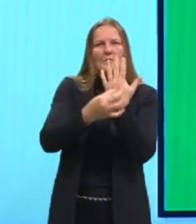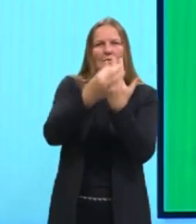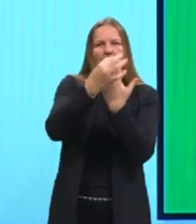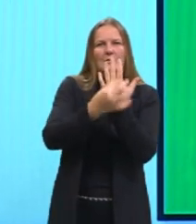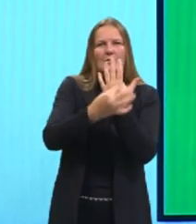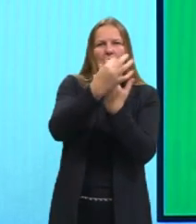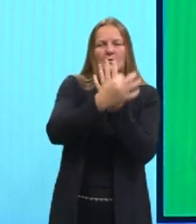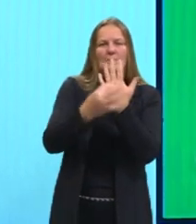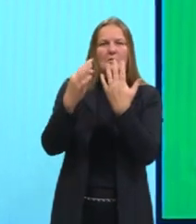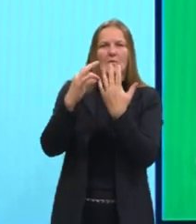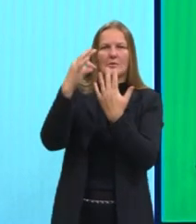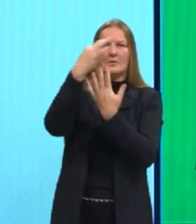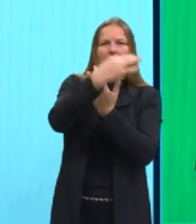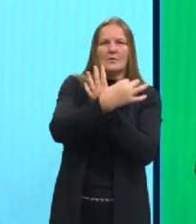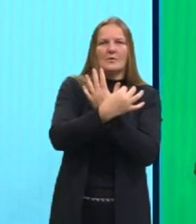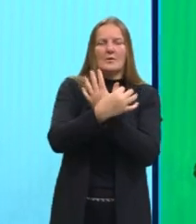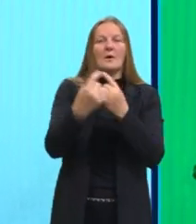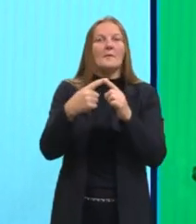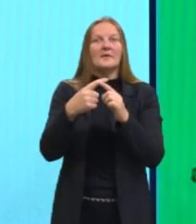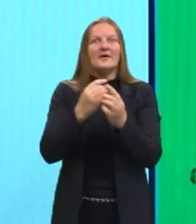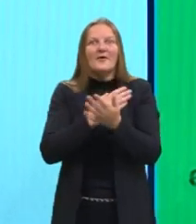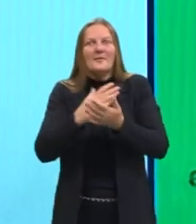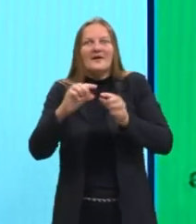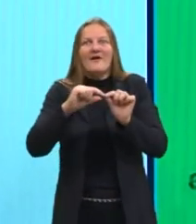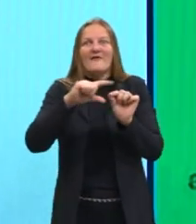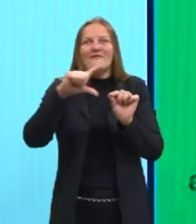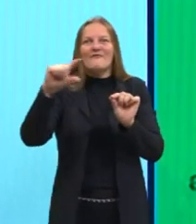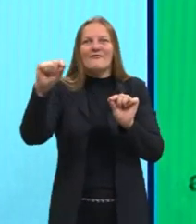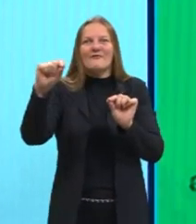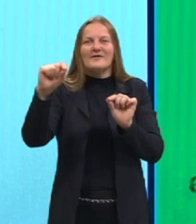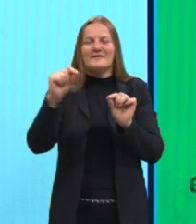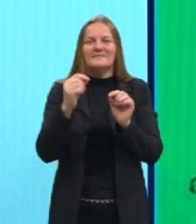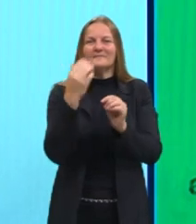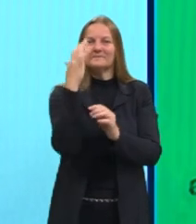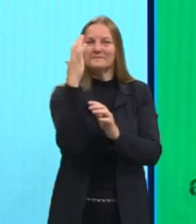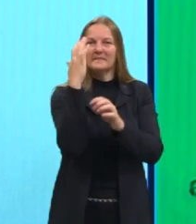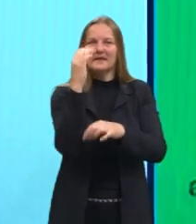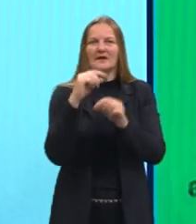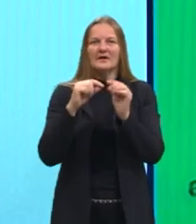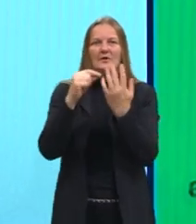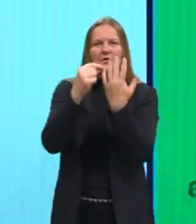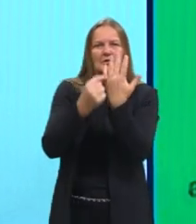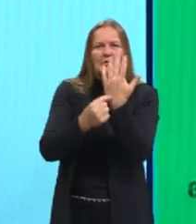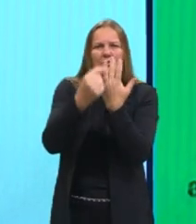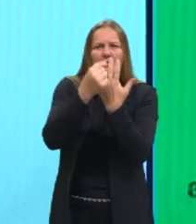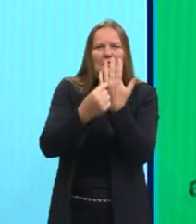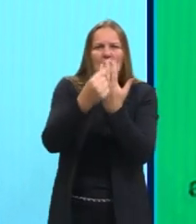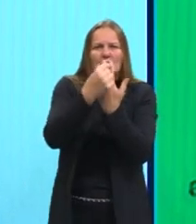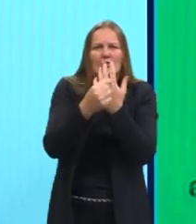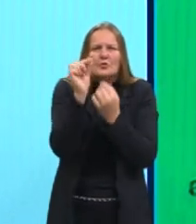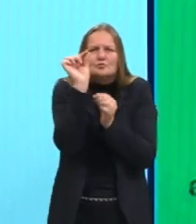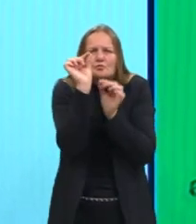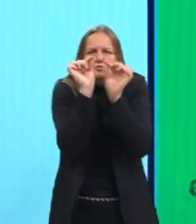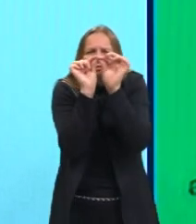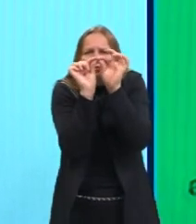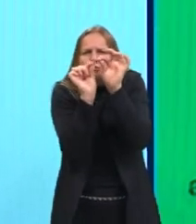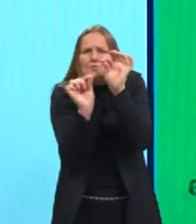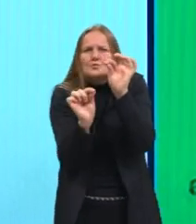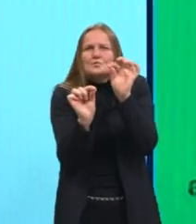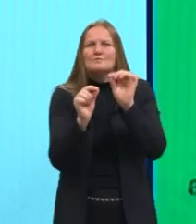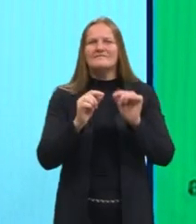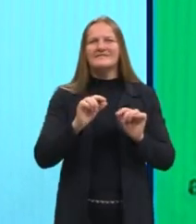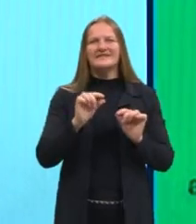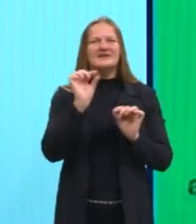surgiram folhas caules maiores né porque as briófitas tem caulículo né calma